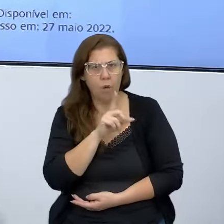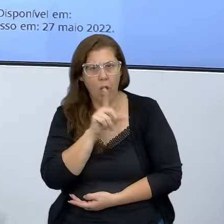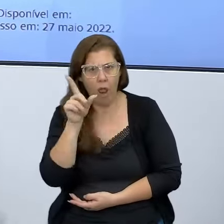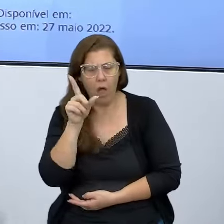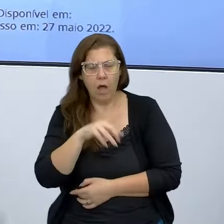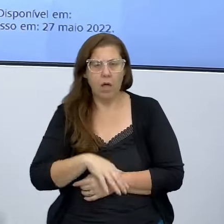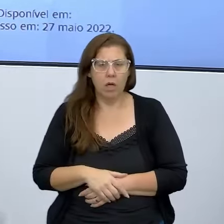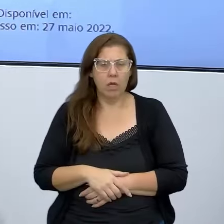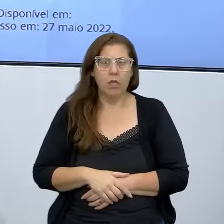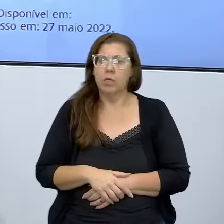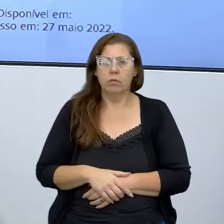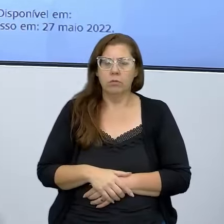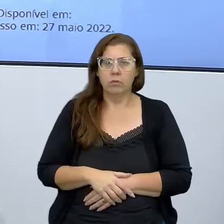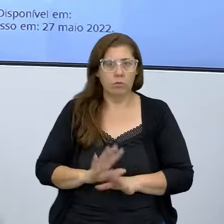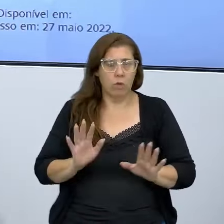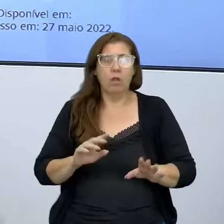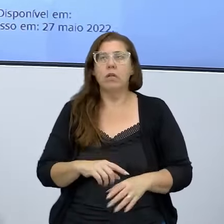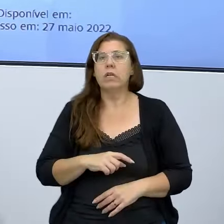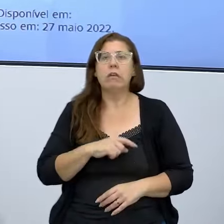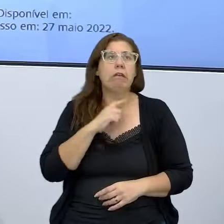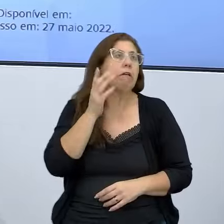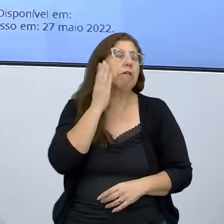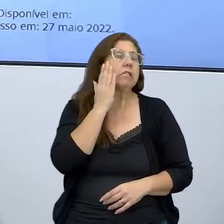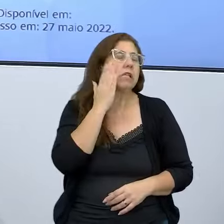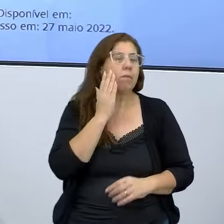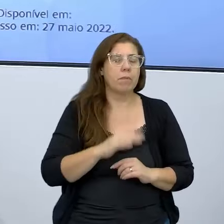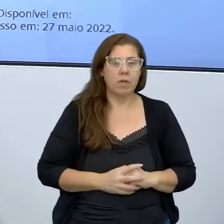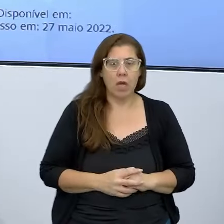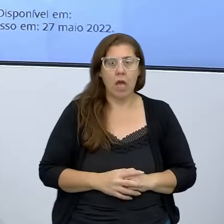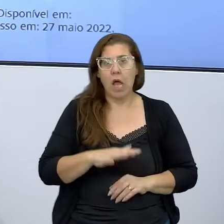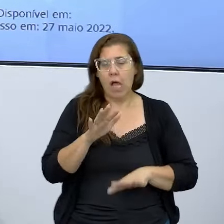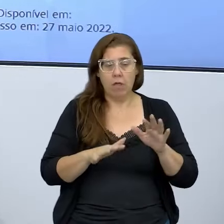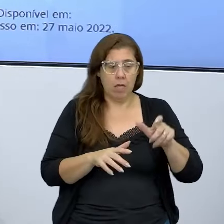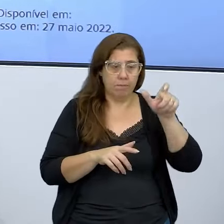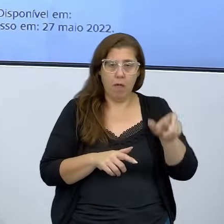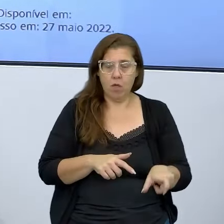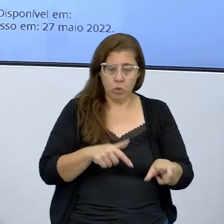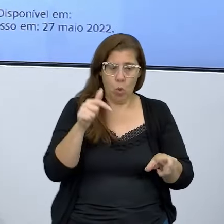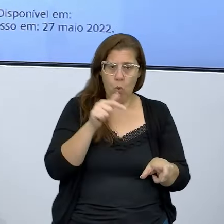Não é uma coisa que acontece sem ninguém saber. Normalmente tem pessoas que estão ali...